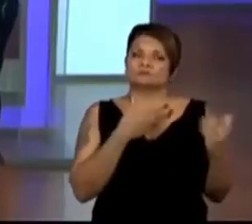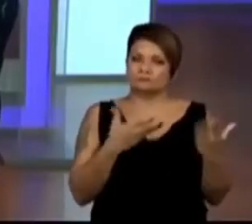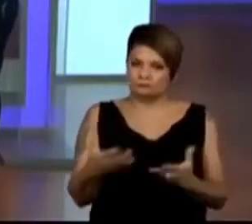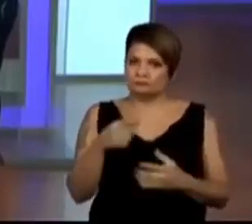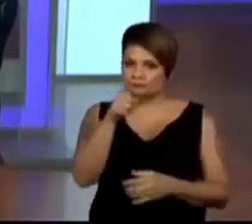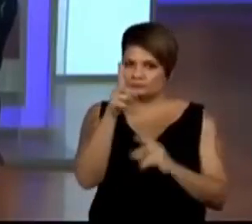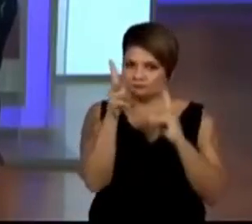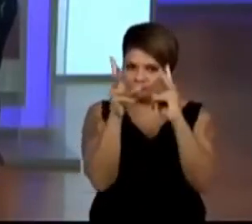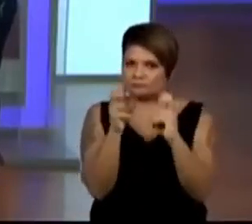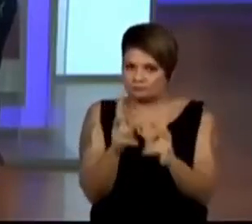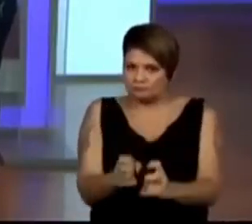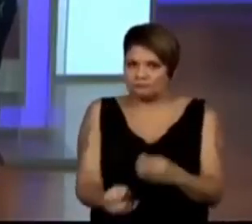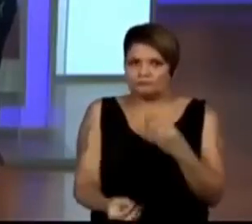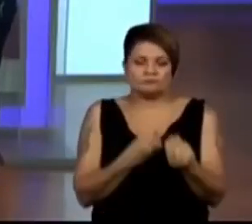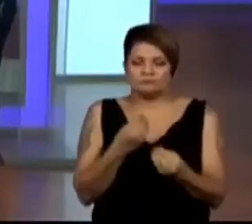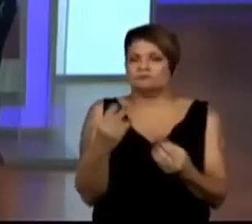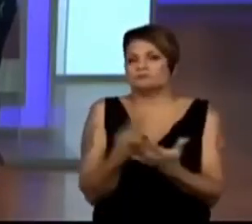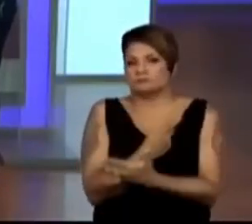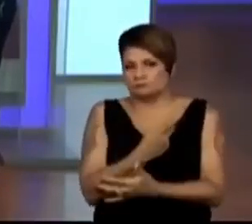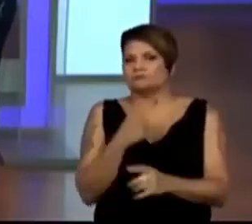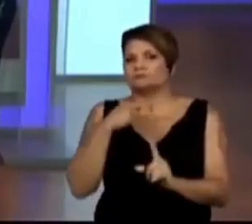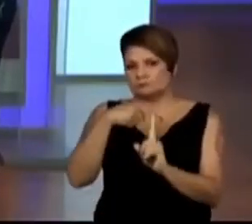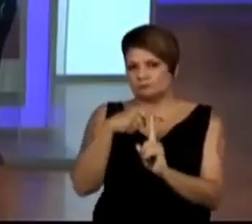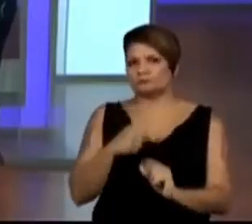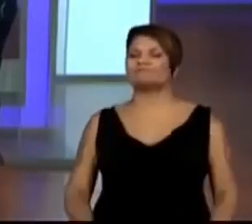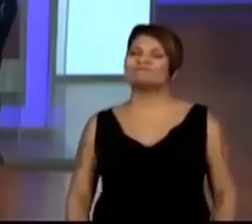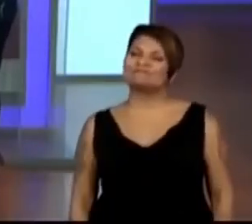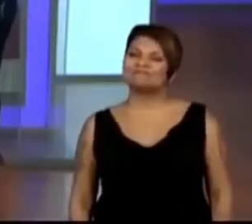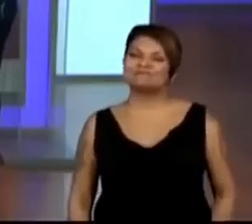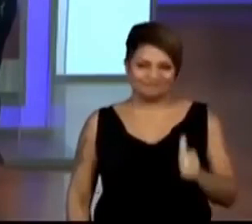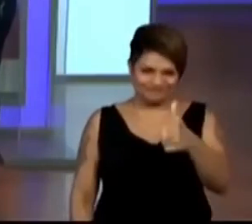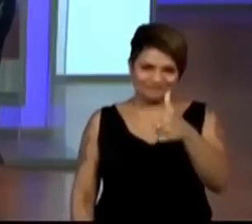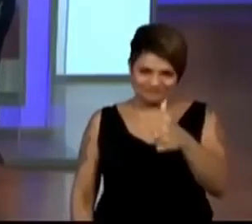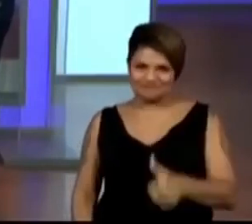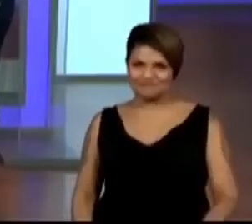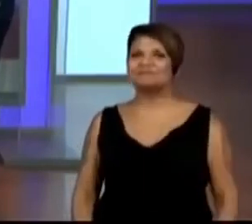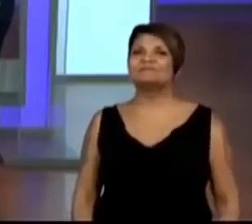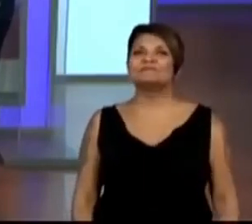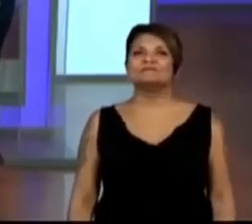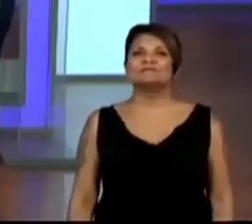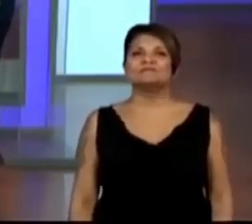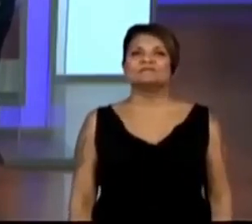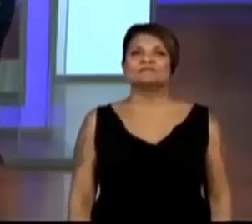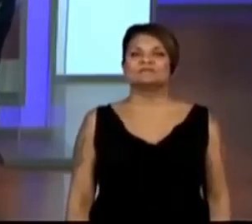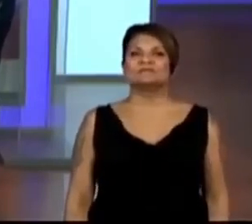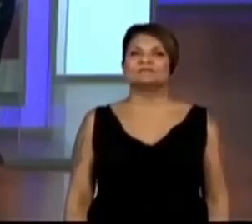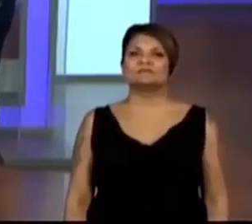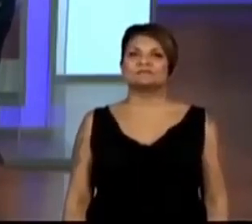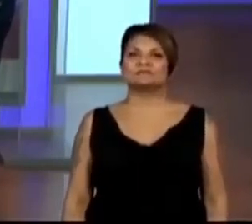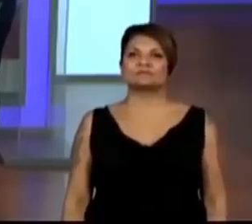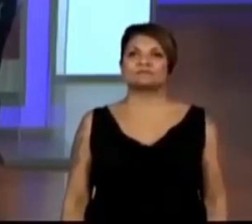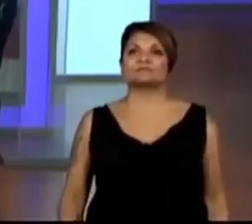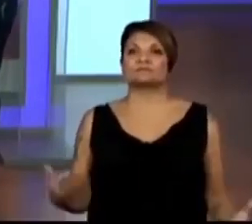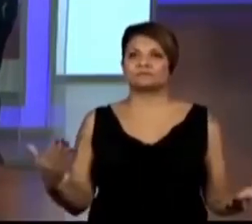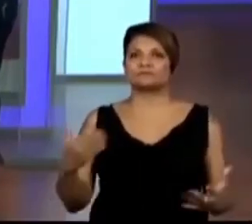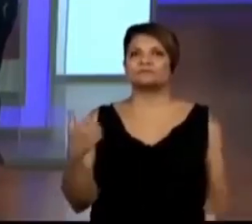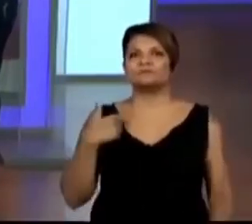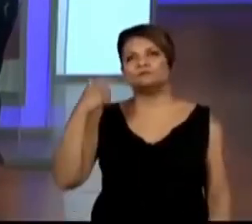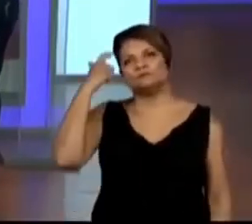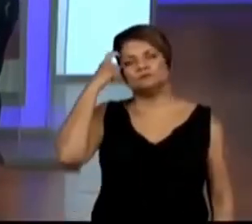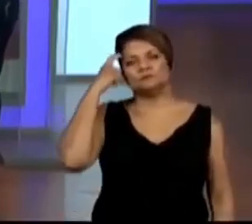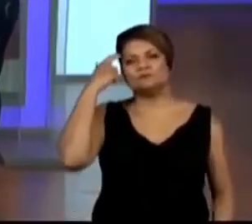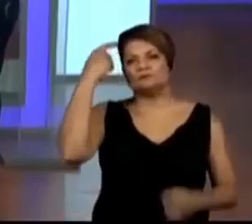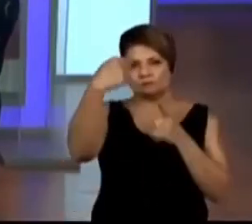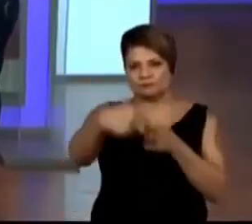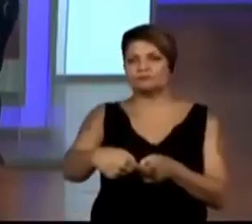perceberem como acontece a adição. Tudo bem? Ah, daqui a pouco eu vou pensar no desafio, né? A gente